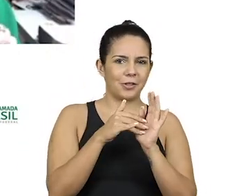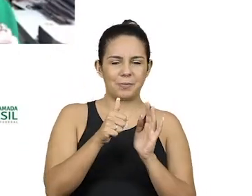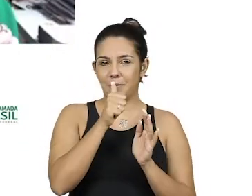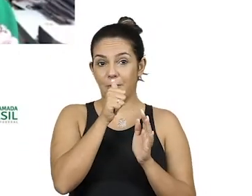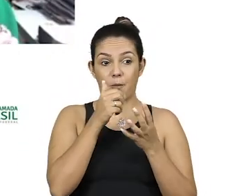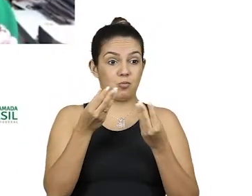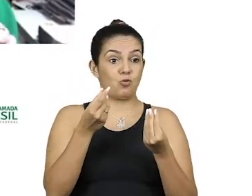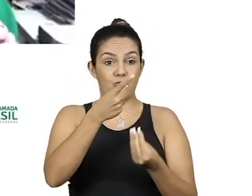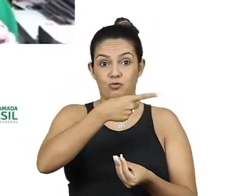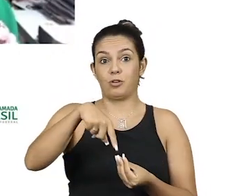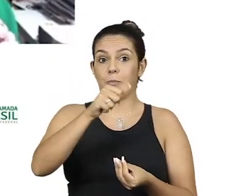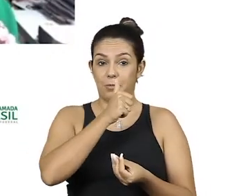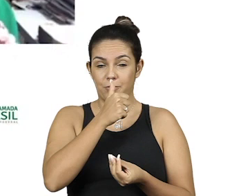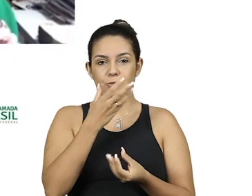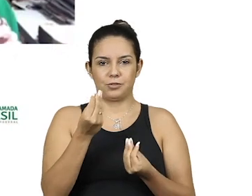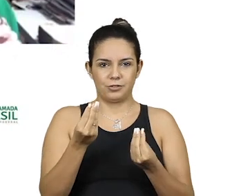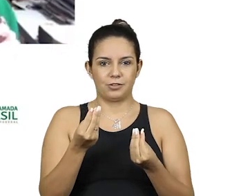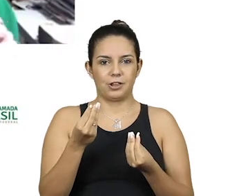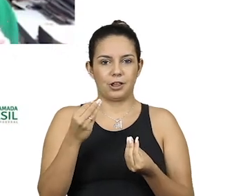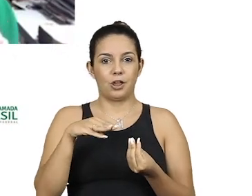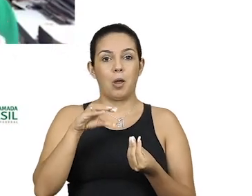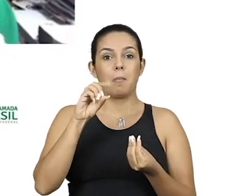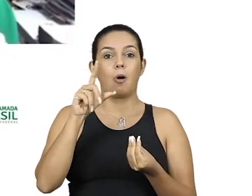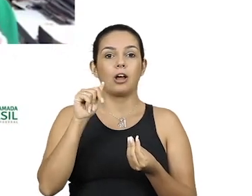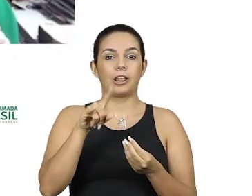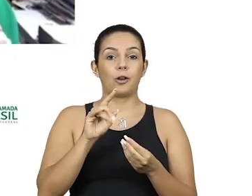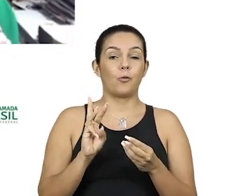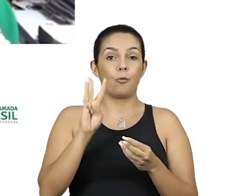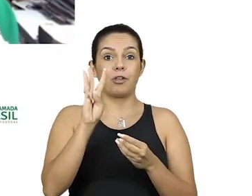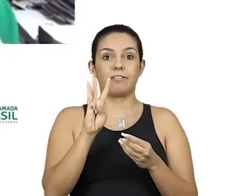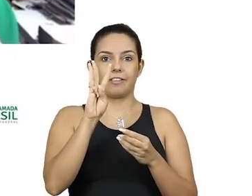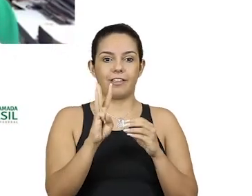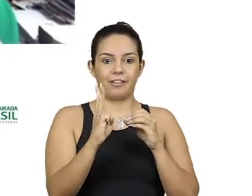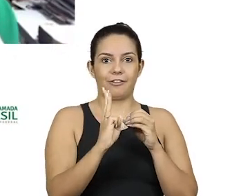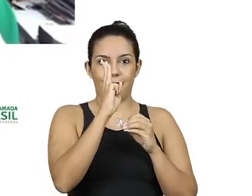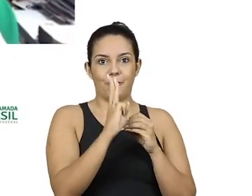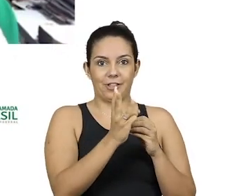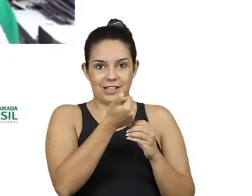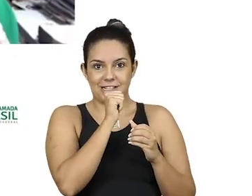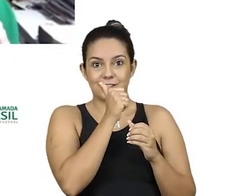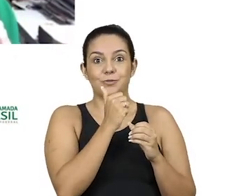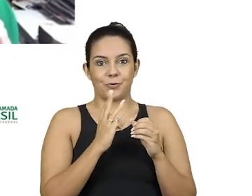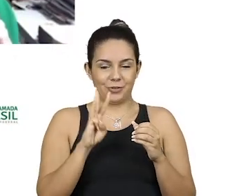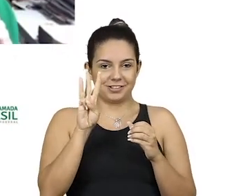todos bebiam muito. Era moda whisky,